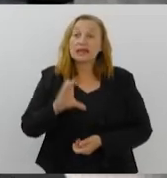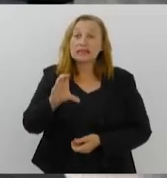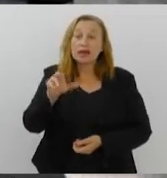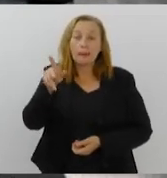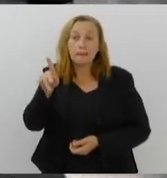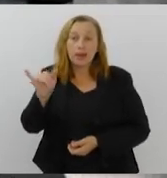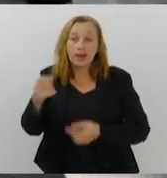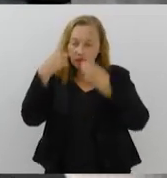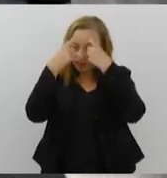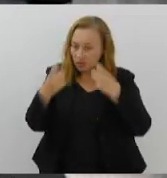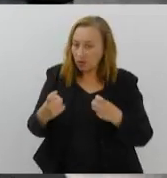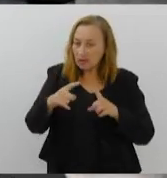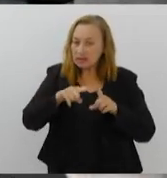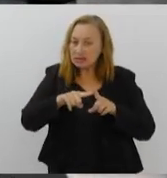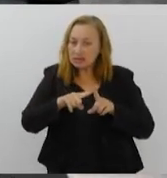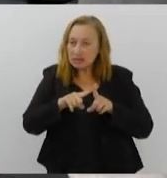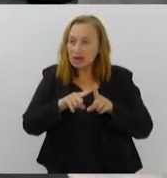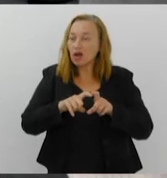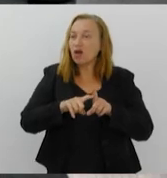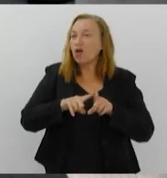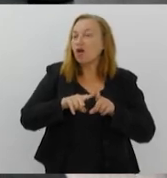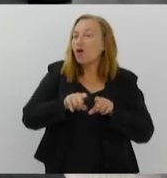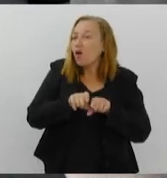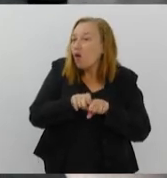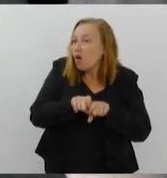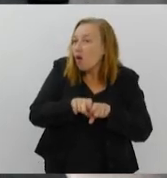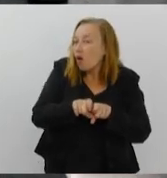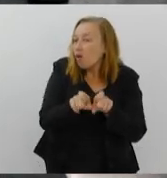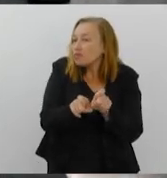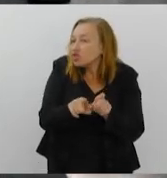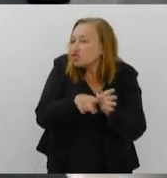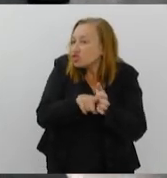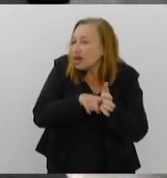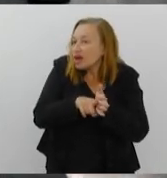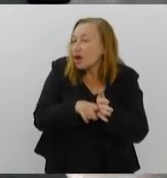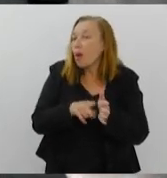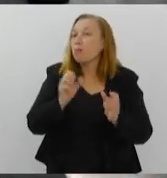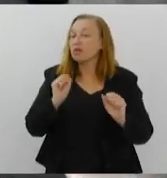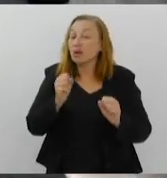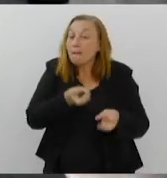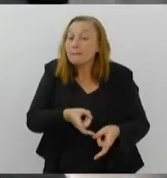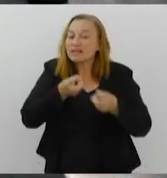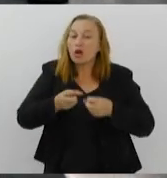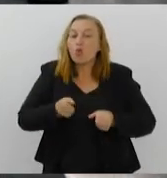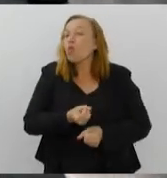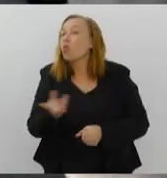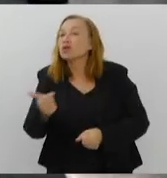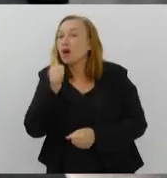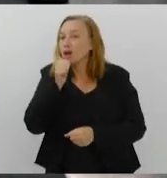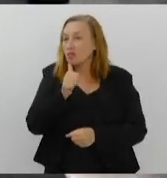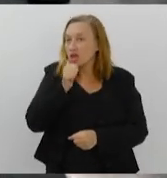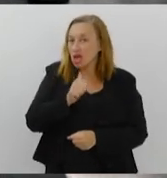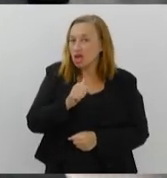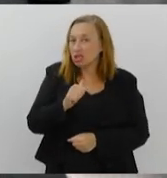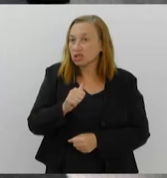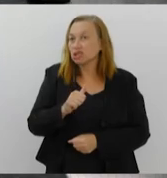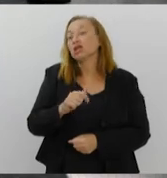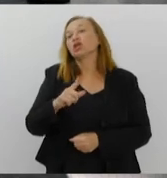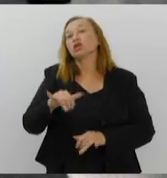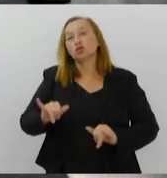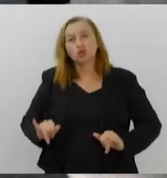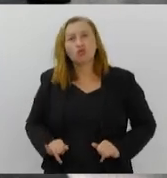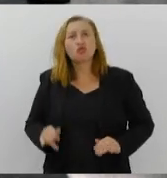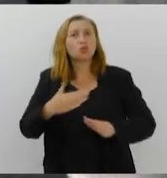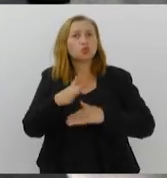da violência obstétrica e nesta CPI pudemos notar o quanto que aquelas mulheres tinham, além de sofrer